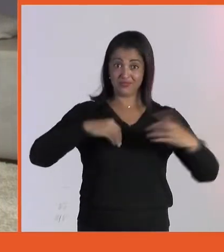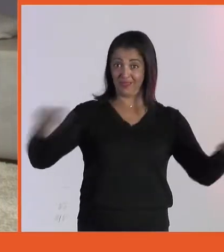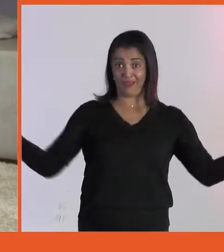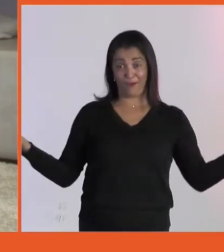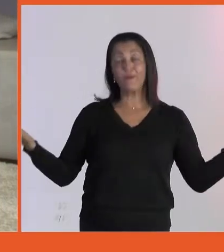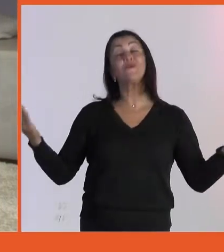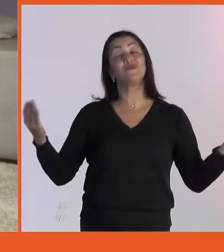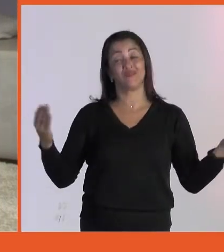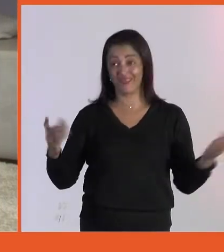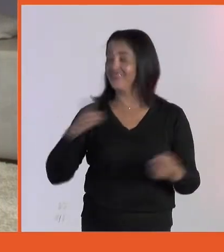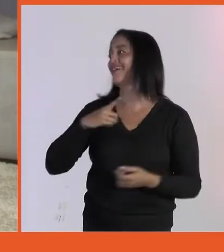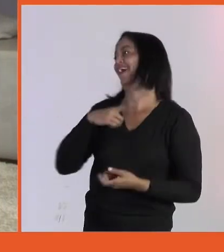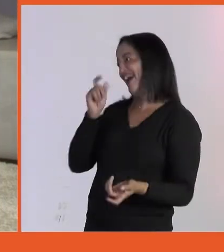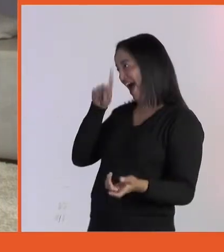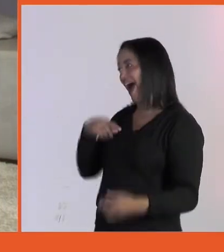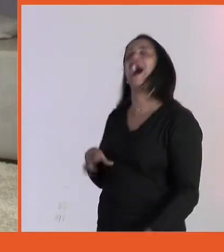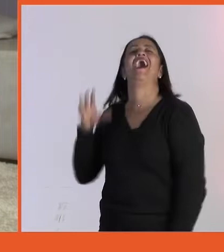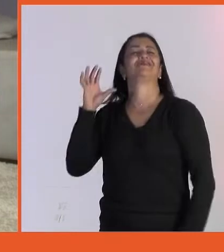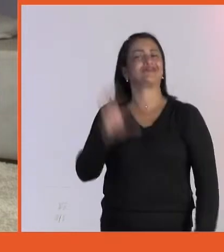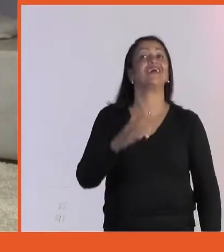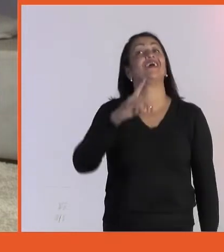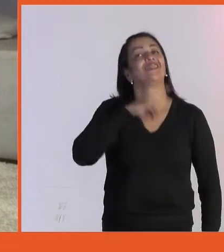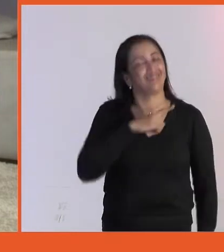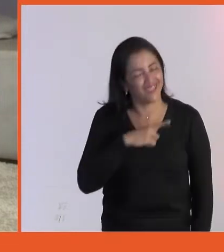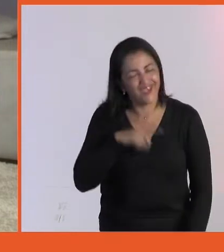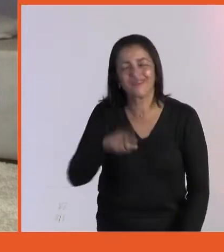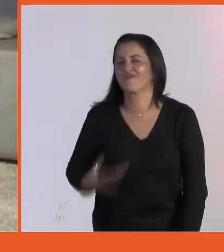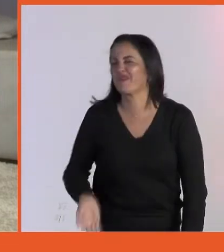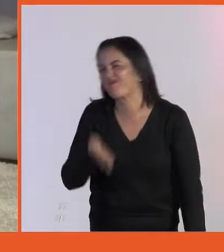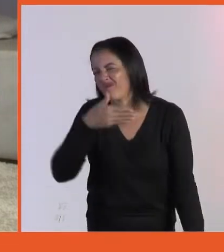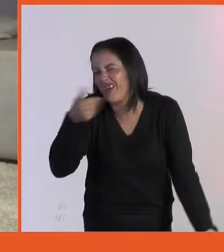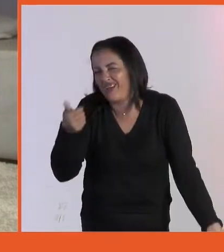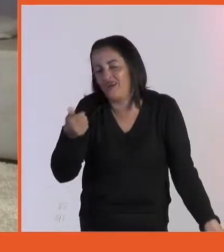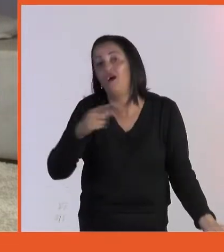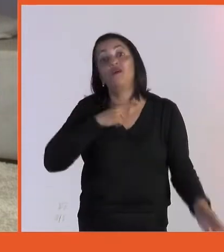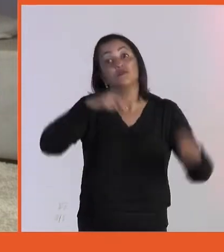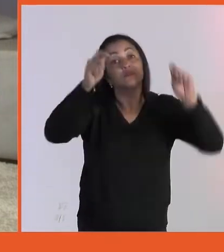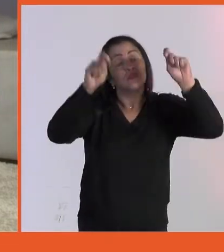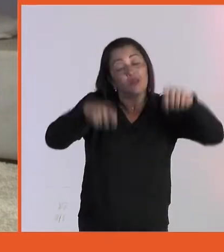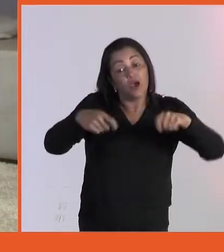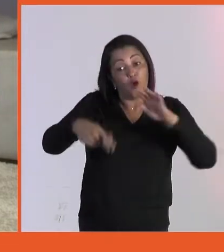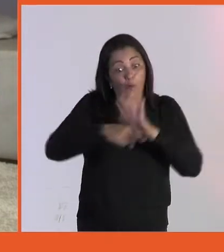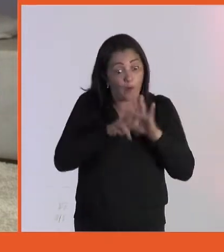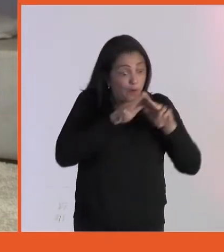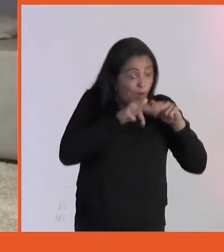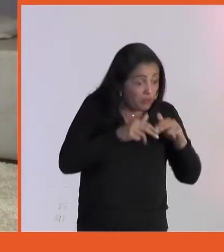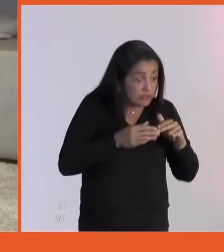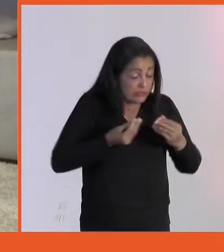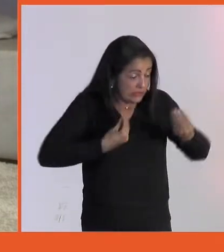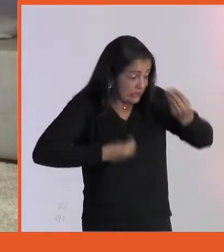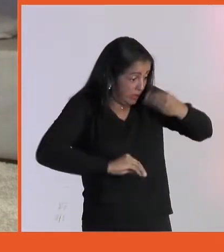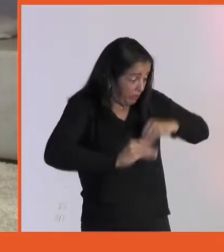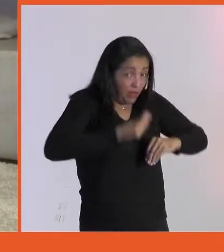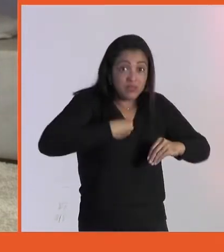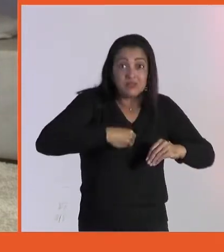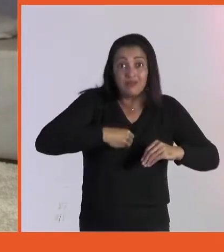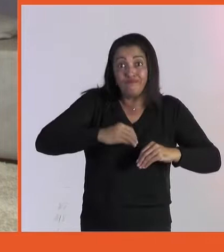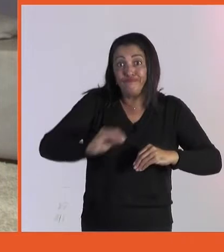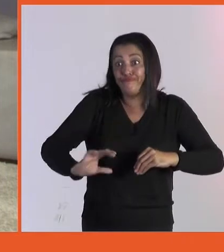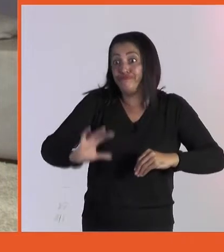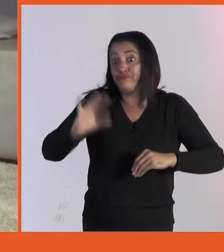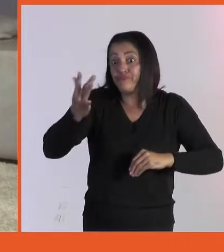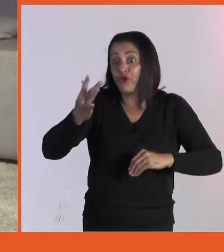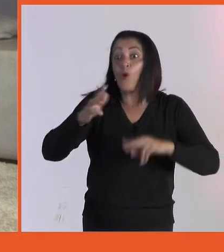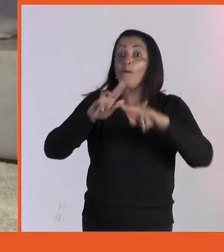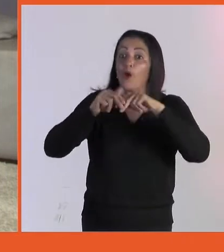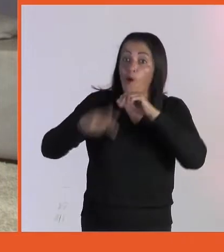né? Será foi, que... A gente tirou para dar uma diferença. Ficou melhor. E é o único depressão que vingou, né? Além da minha. É a única depressão